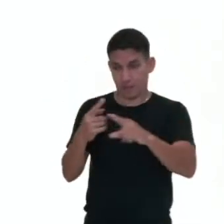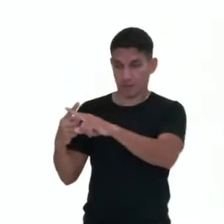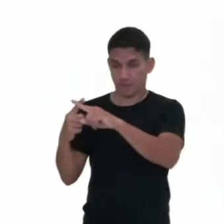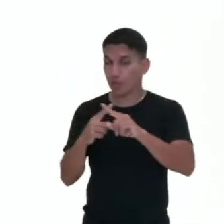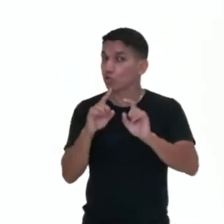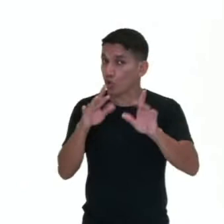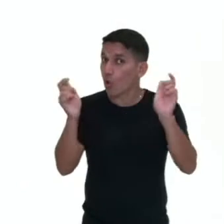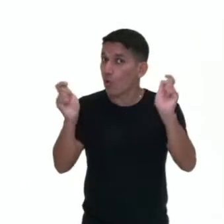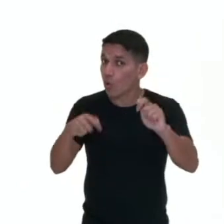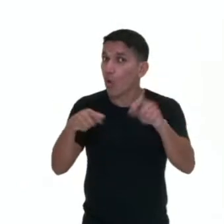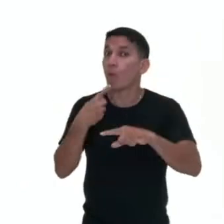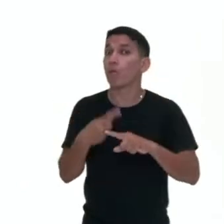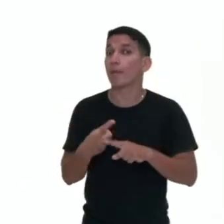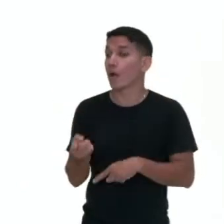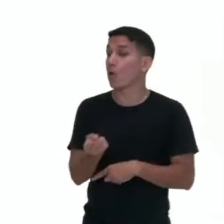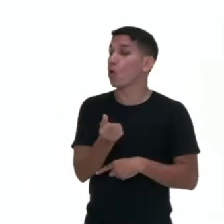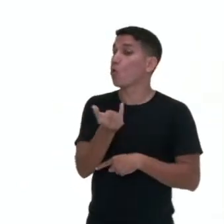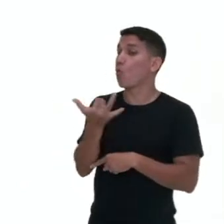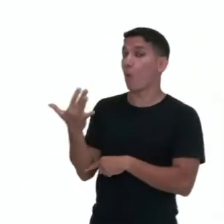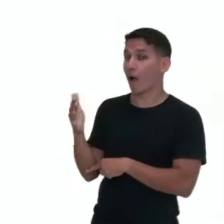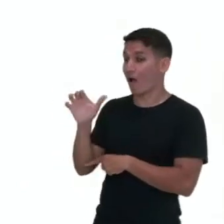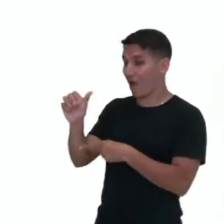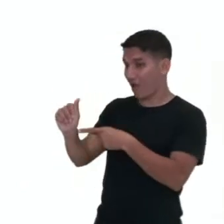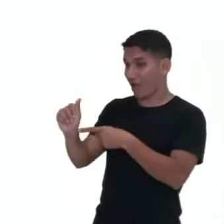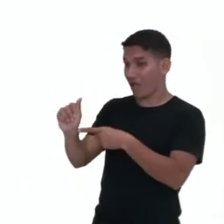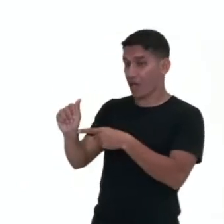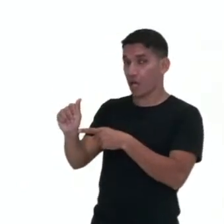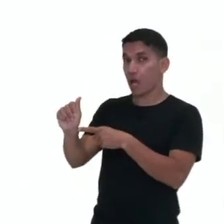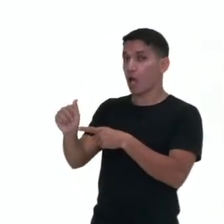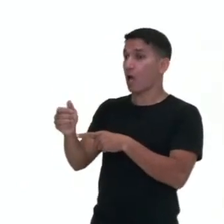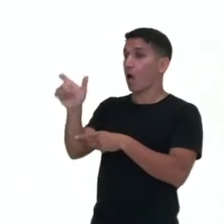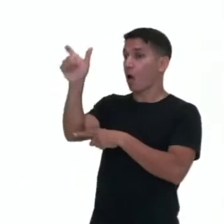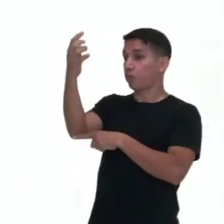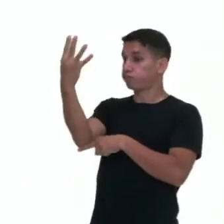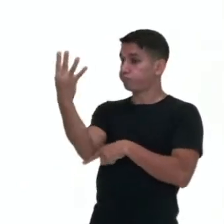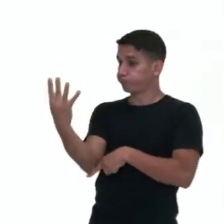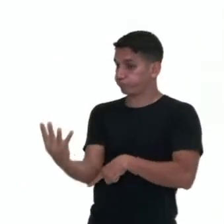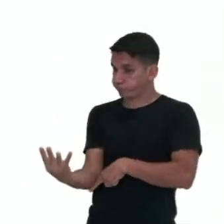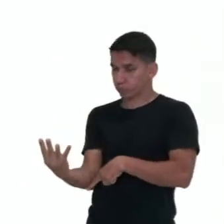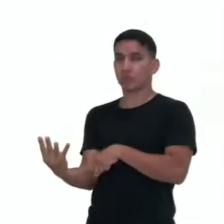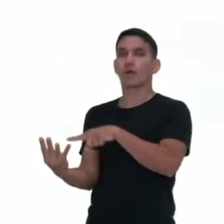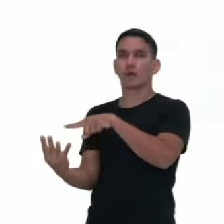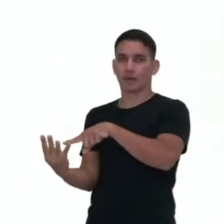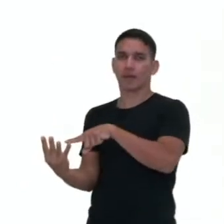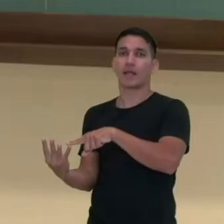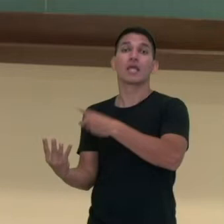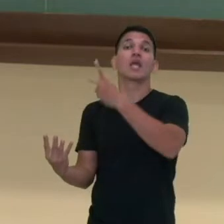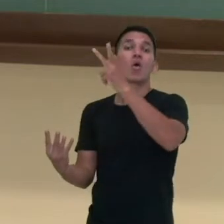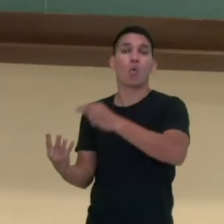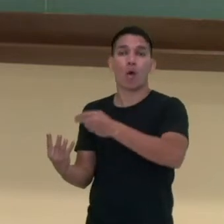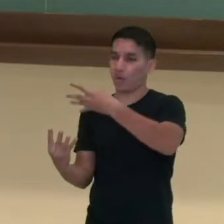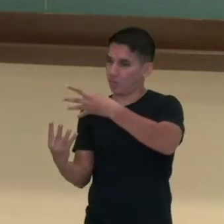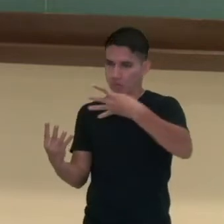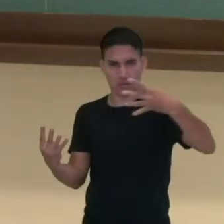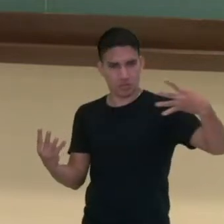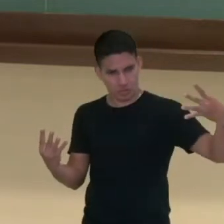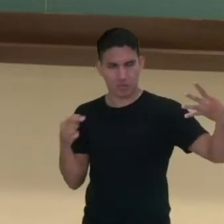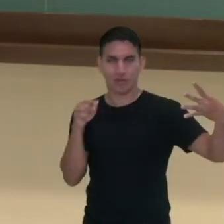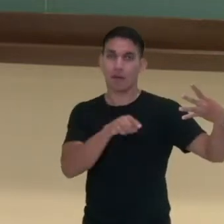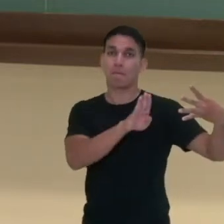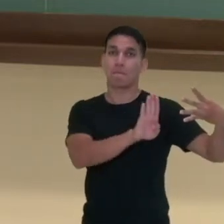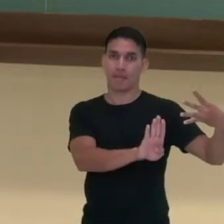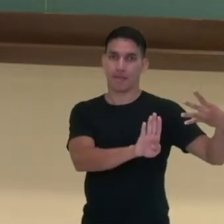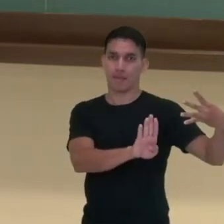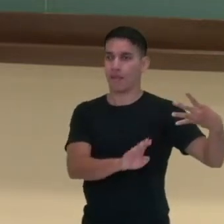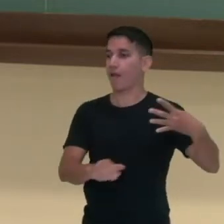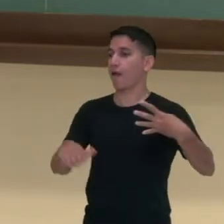porque a quantidade de colunas de A é igual à quantidade de linhas de B. Então, a condição de existência é essa,